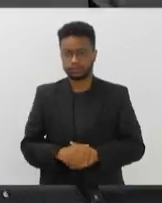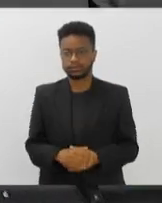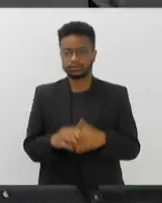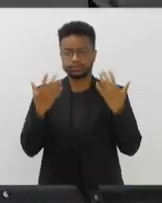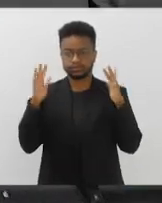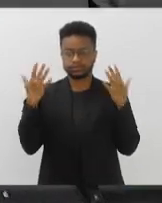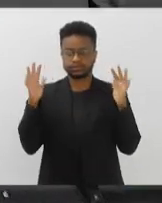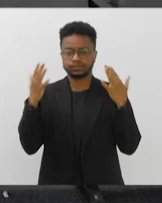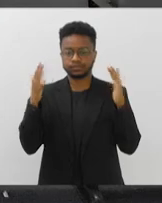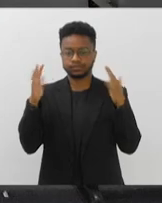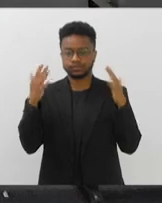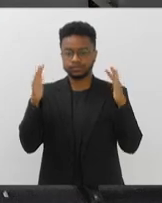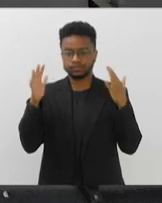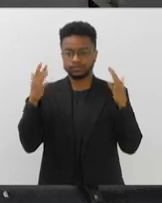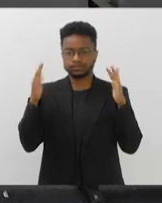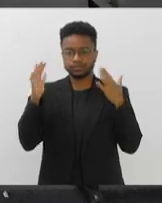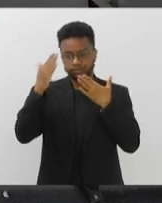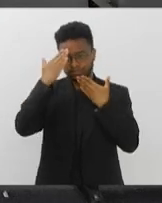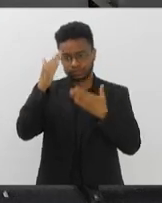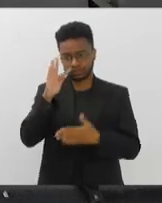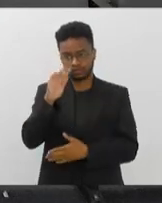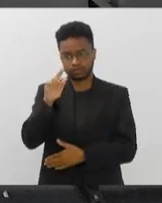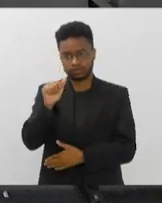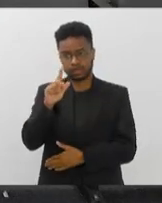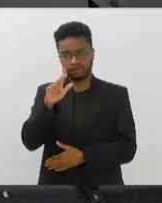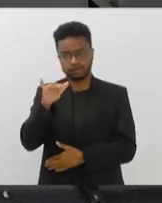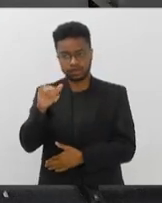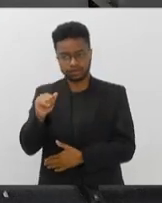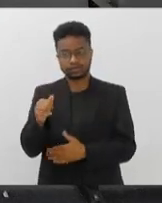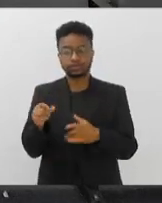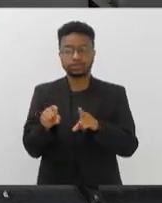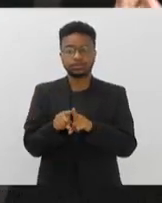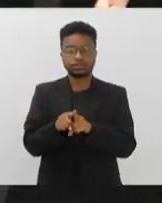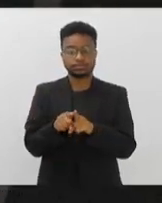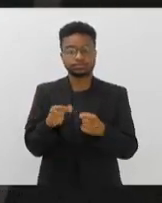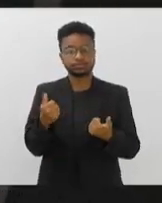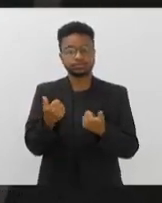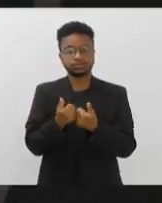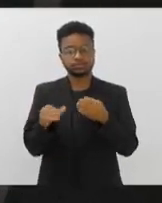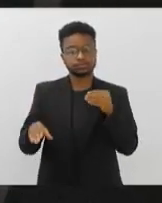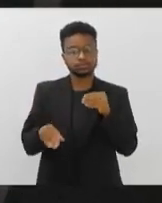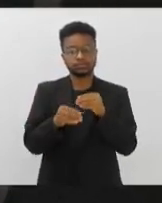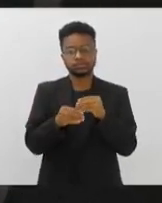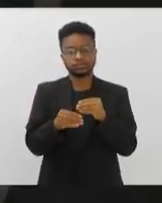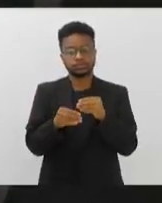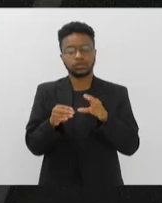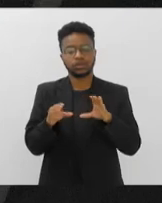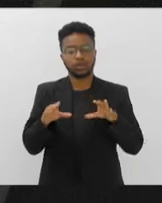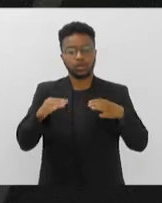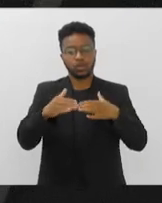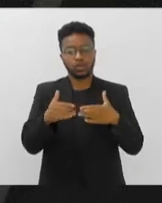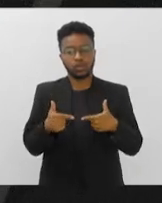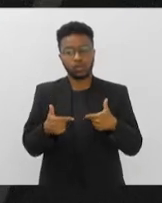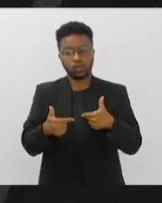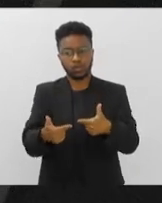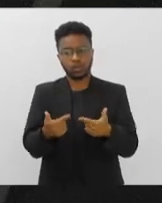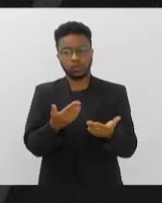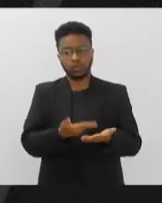D á e para fortalecer engrossar o caldo dessa frente parlamentar